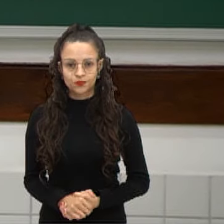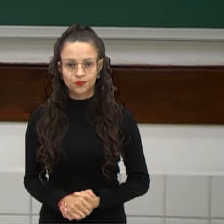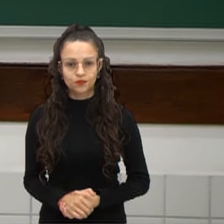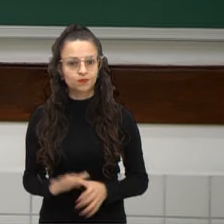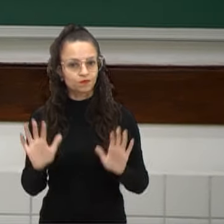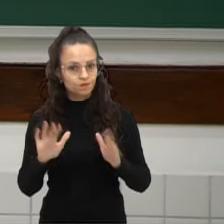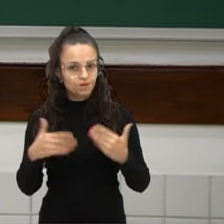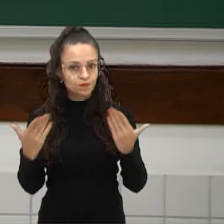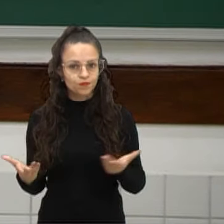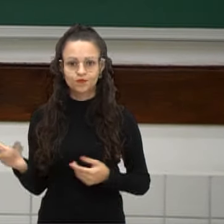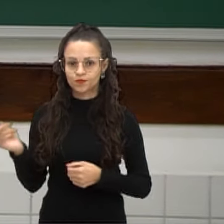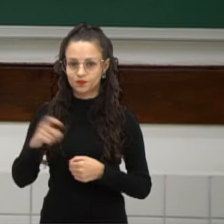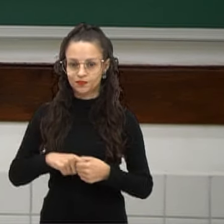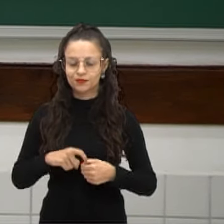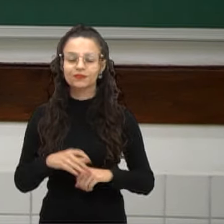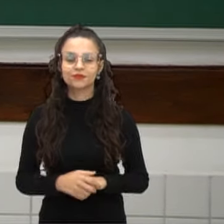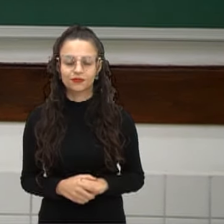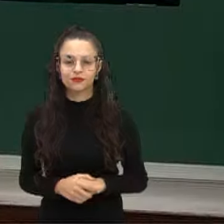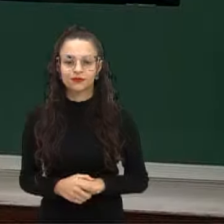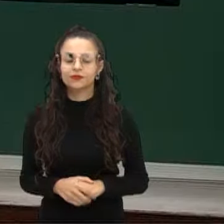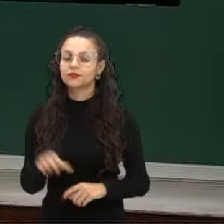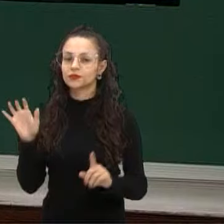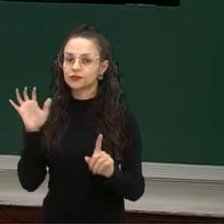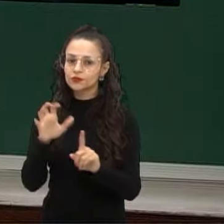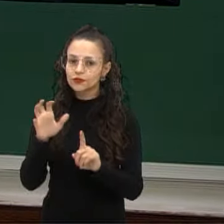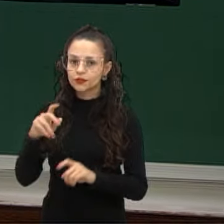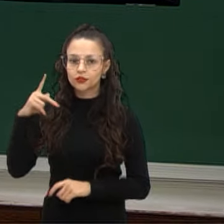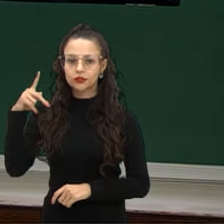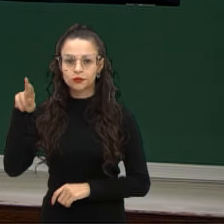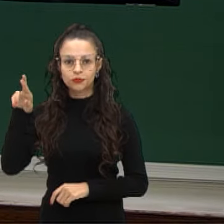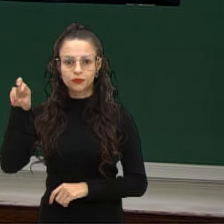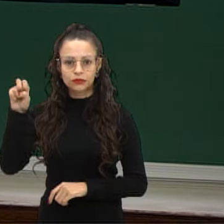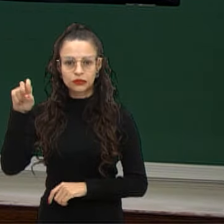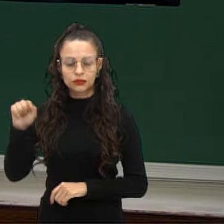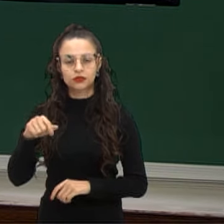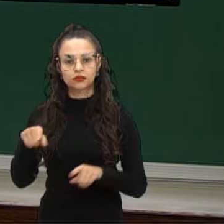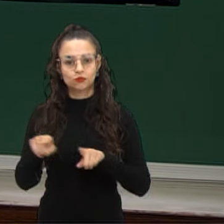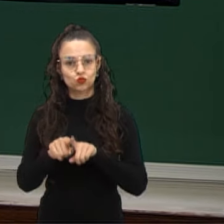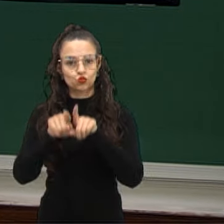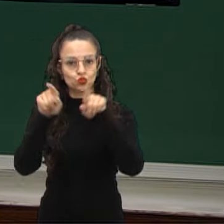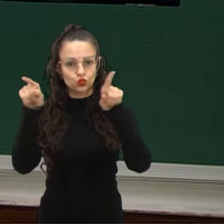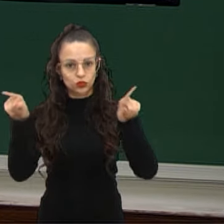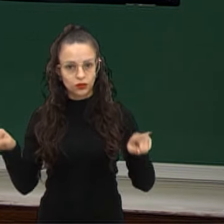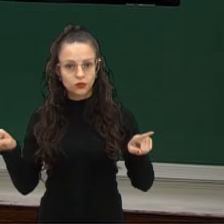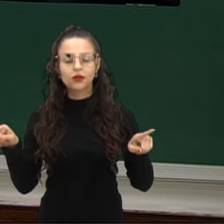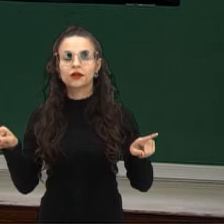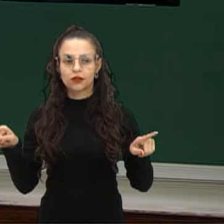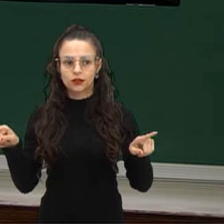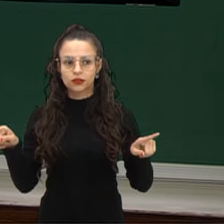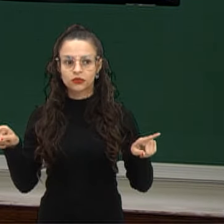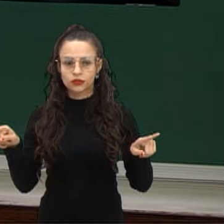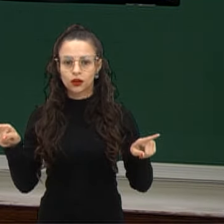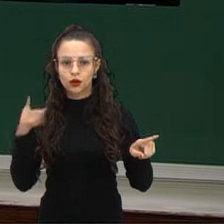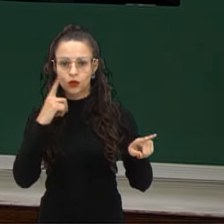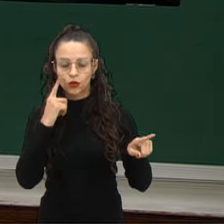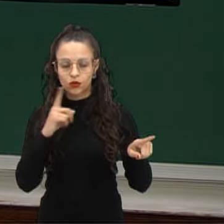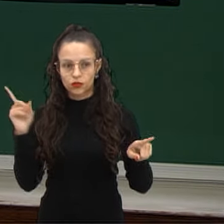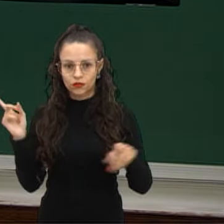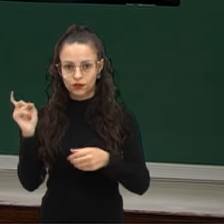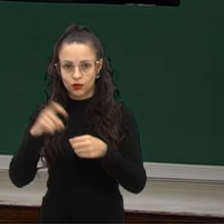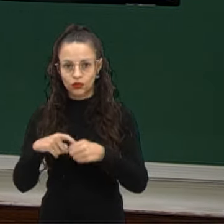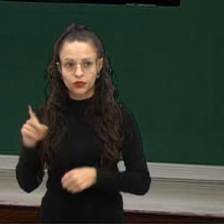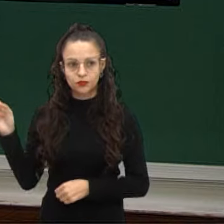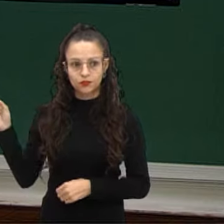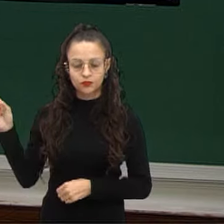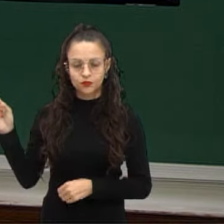Olá pessoal, então aqui de volta, né? Então com a influência persa, né? Dividido duas partes. Então tem a gente volta aqui, ó, para vocês lembrarem,